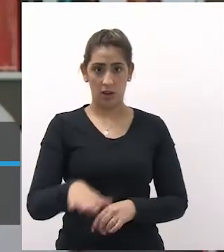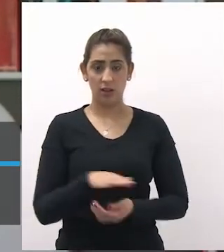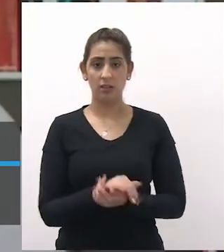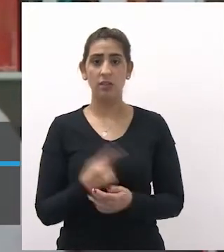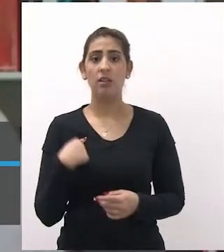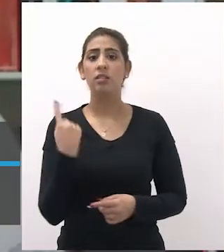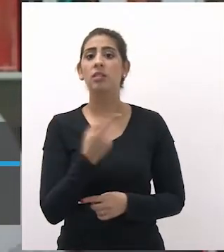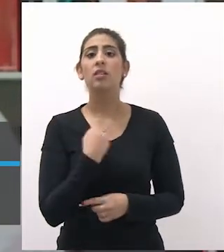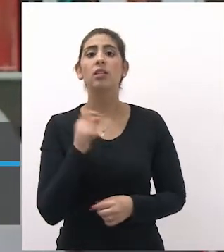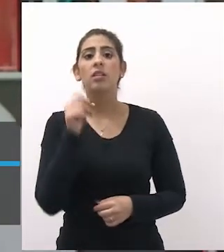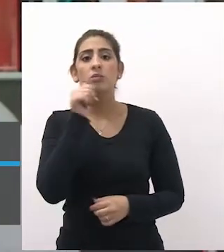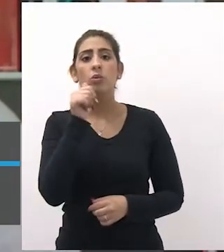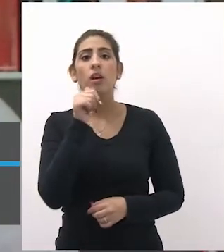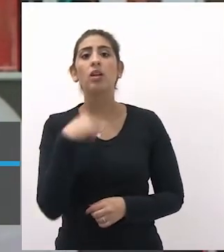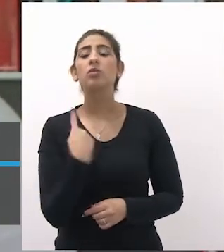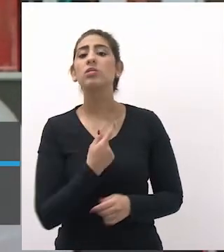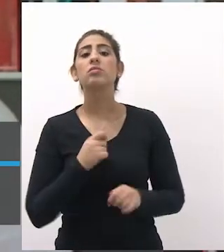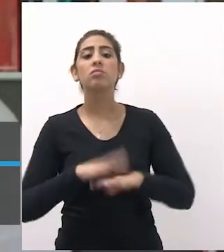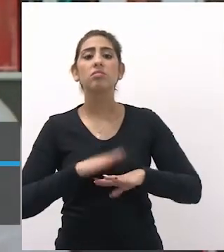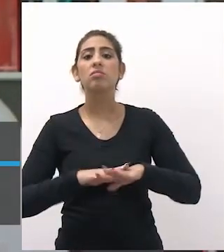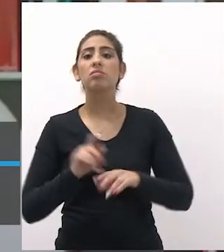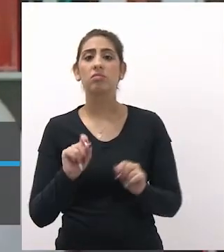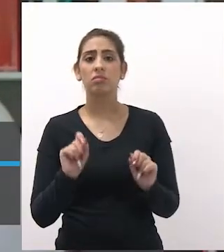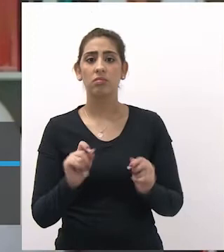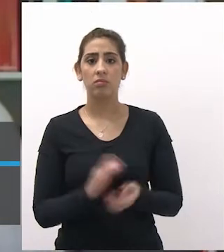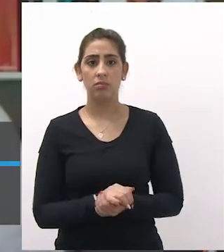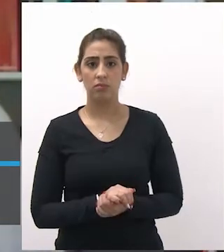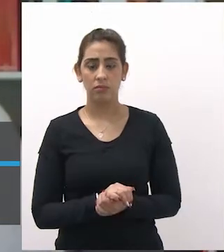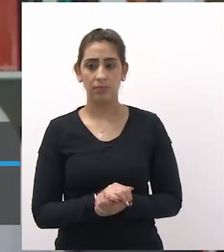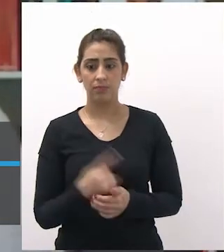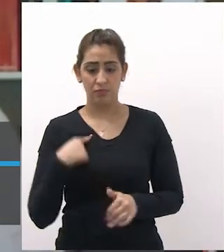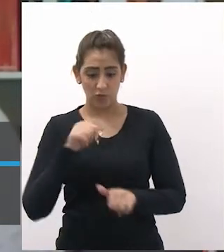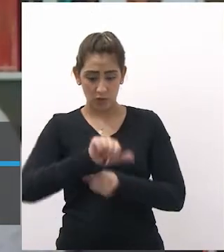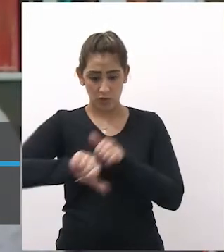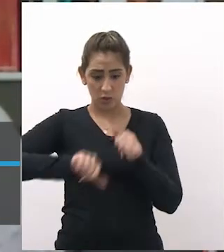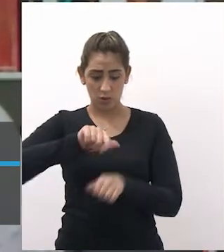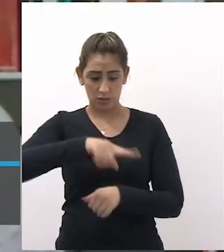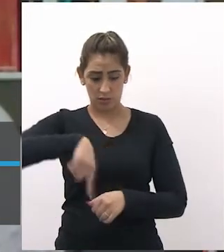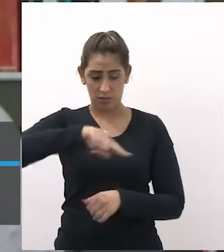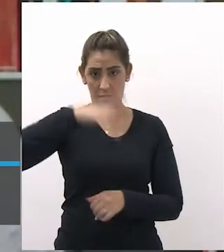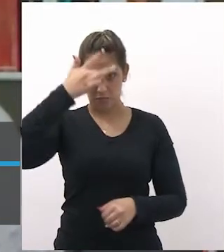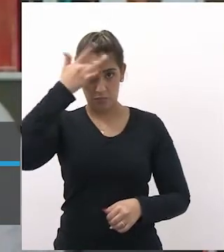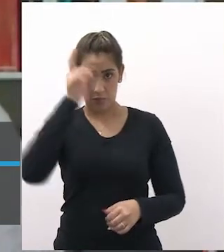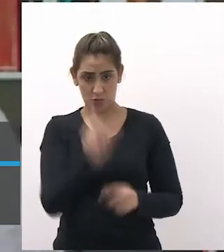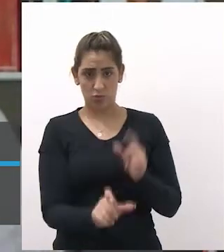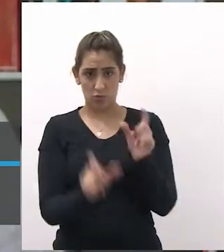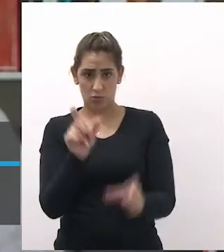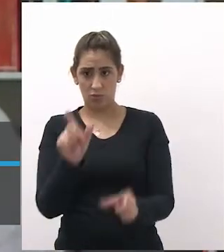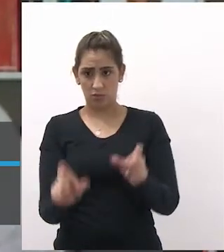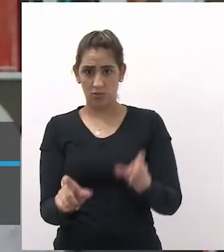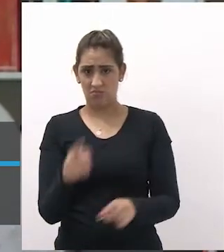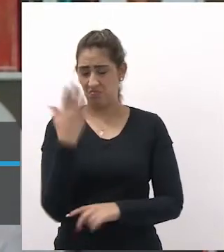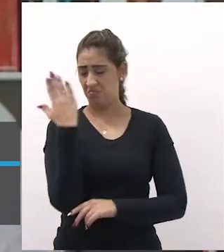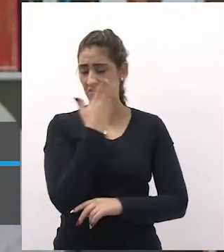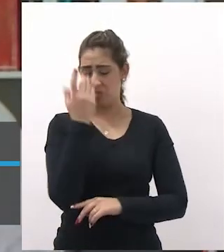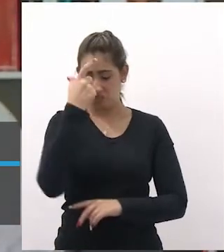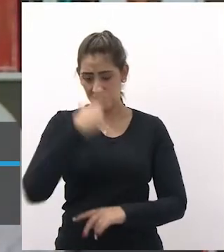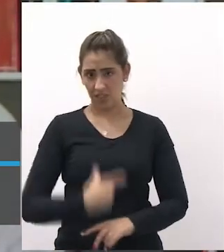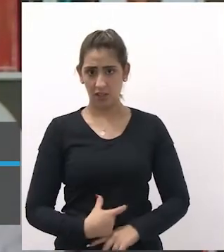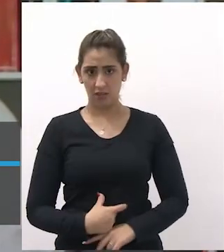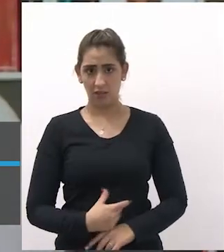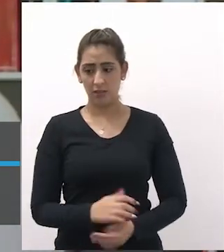neutraliza, invisibiliza. E quando você torna essas pessoas invisíveis,